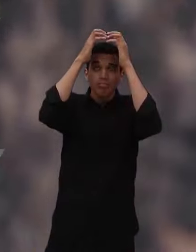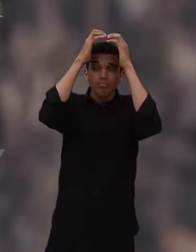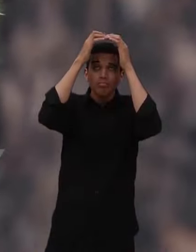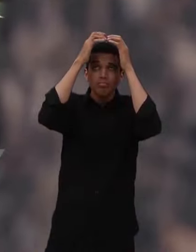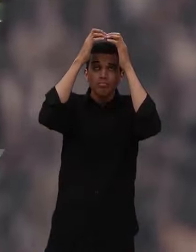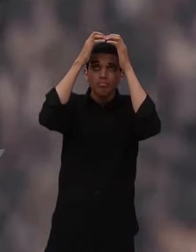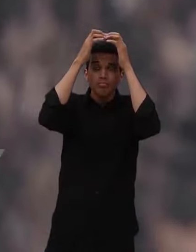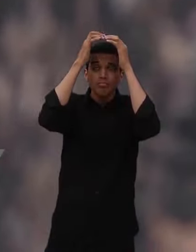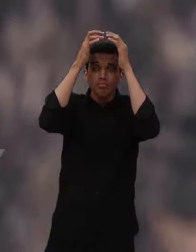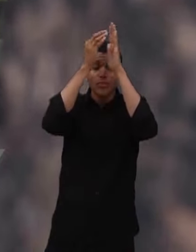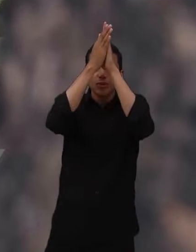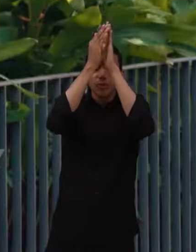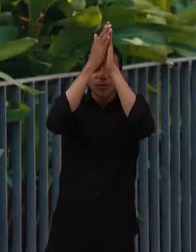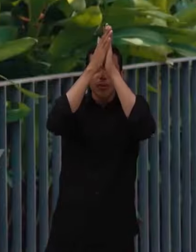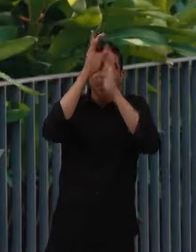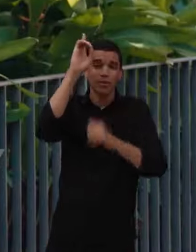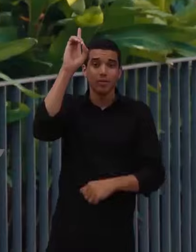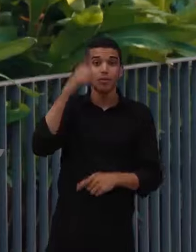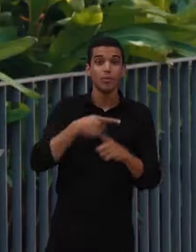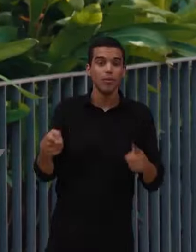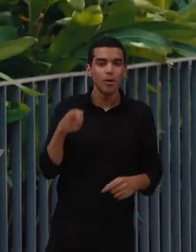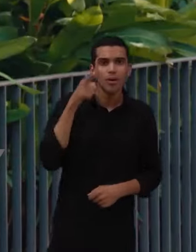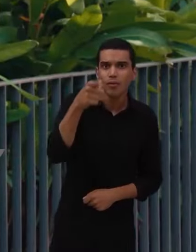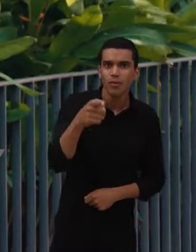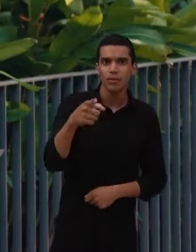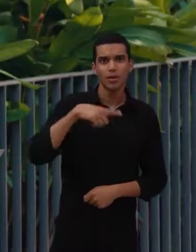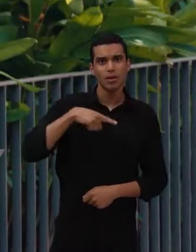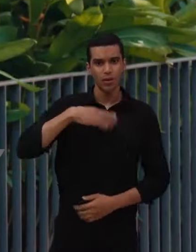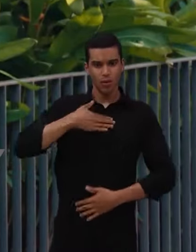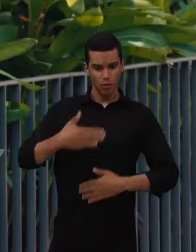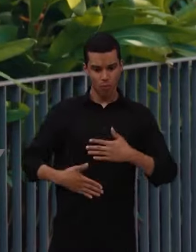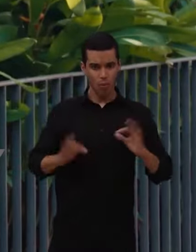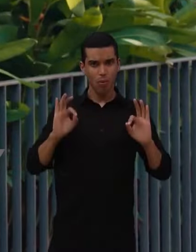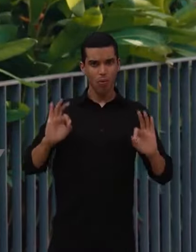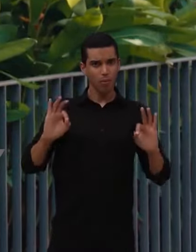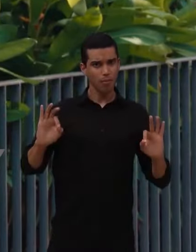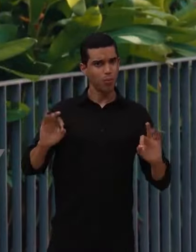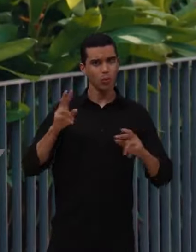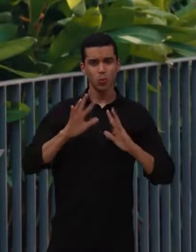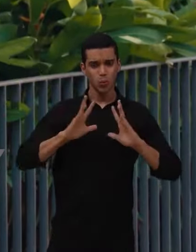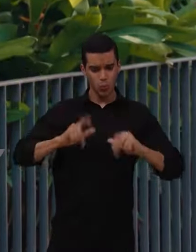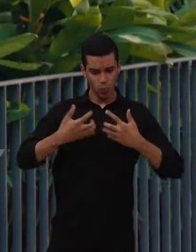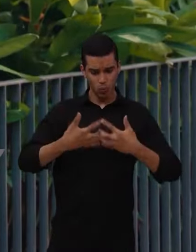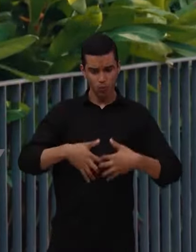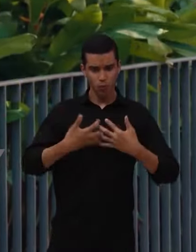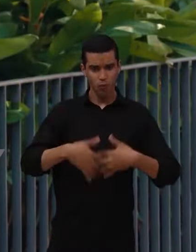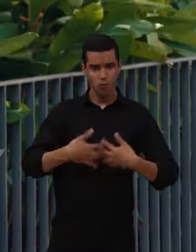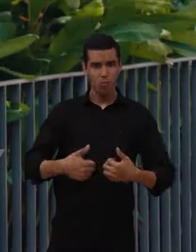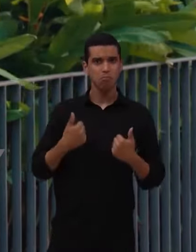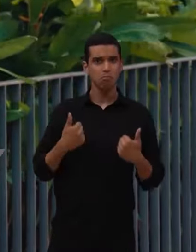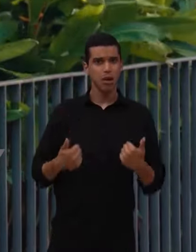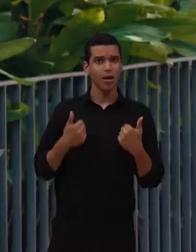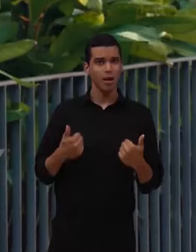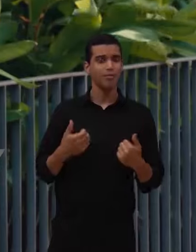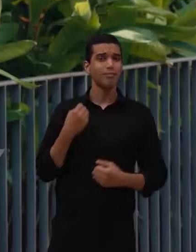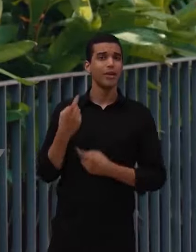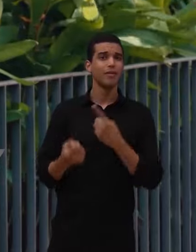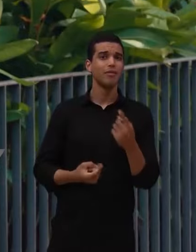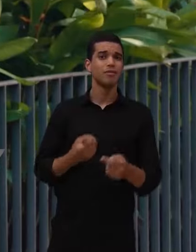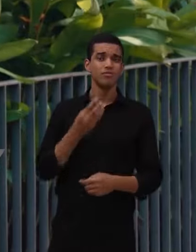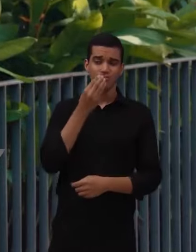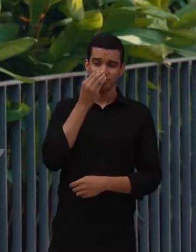sua mente está viva. E você, com todos os órgãos, com todos os membros, e às